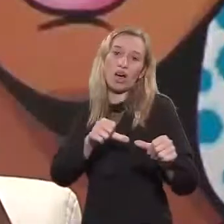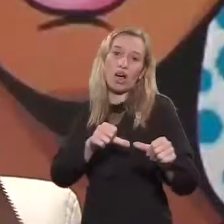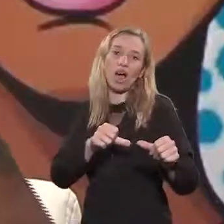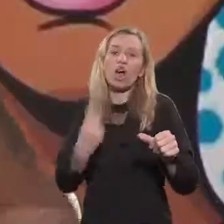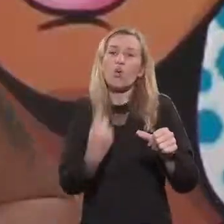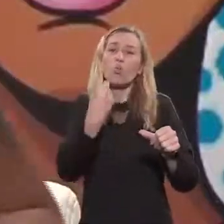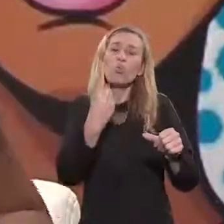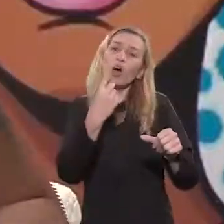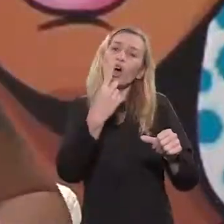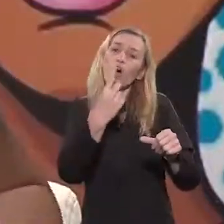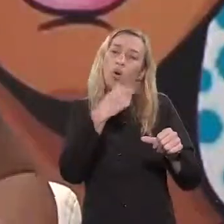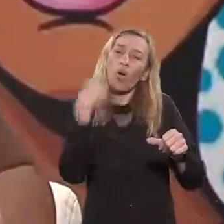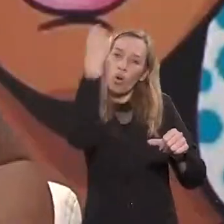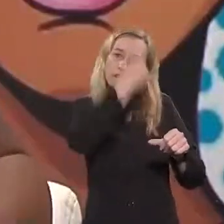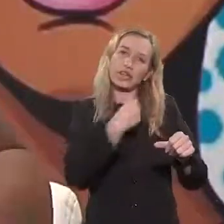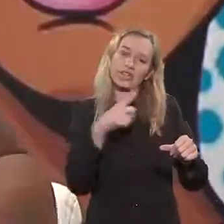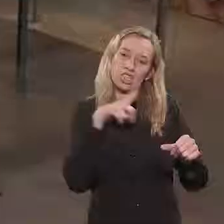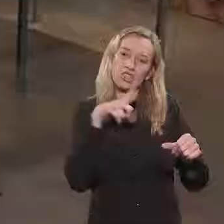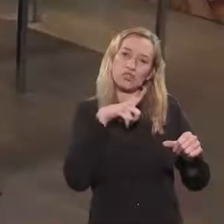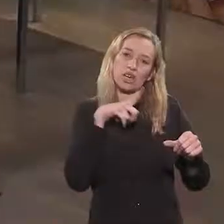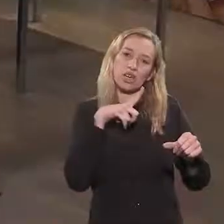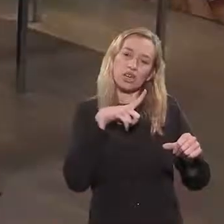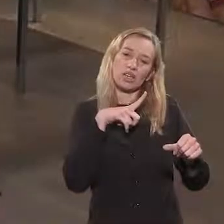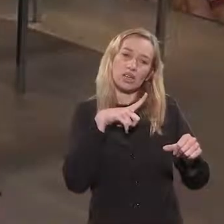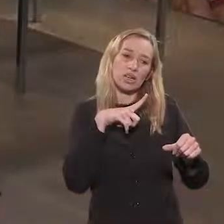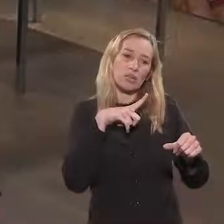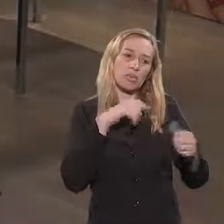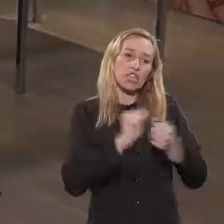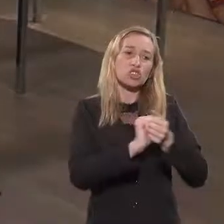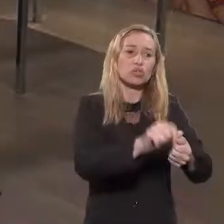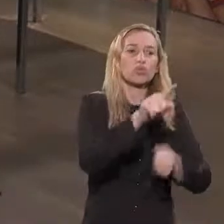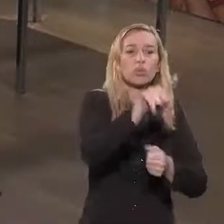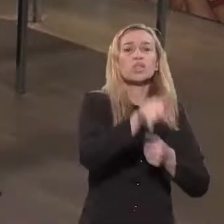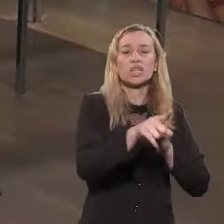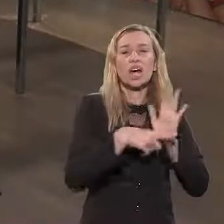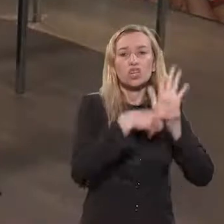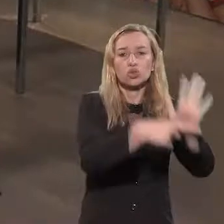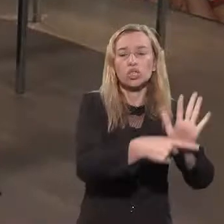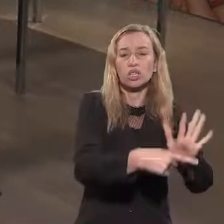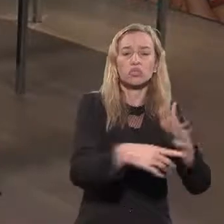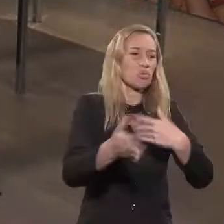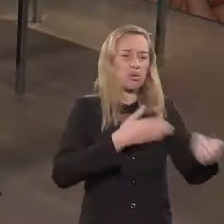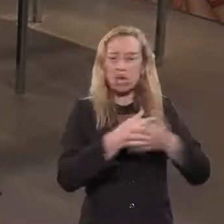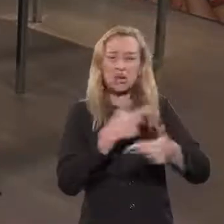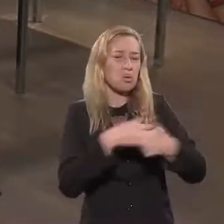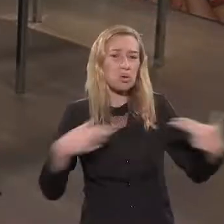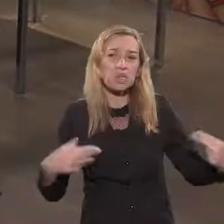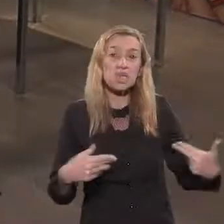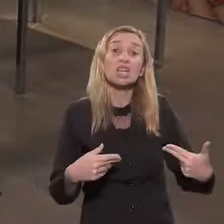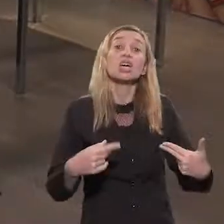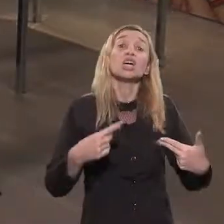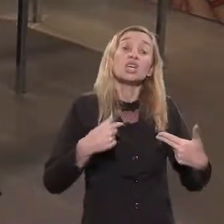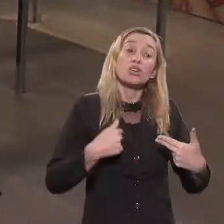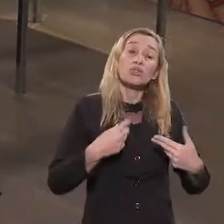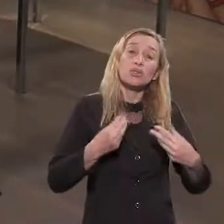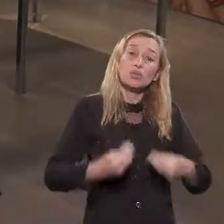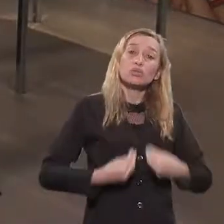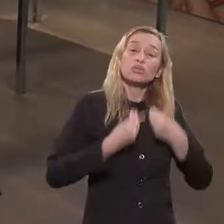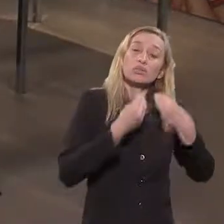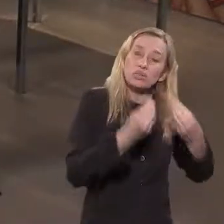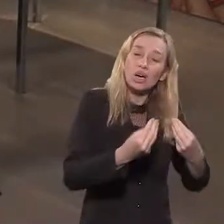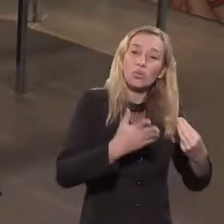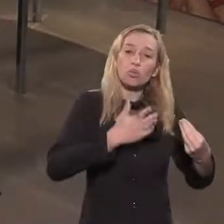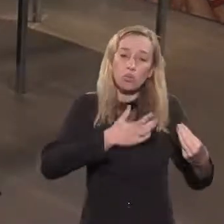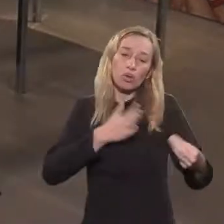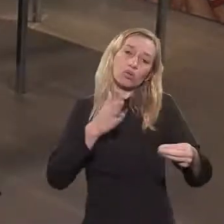trocar aquela 1 hora que eu vou estar, sei lá, fazendo qualquer coisa, enfim, não interessa, e vou